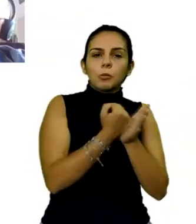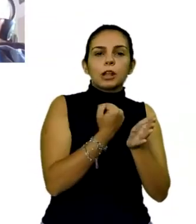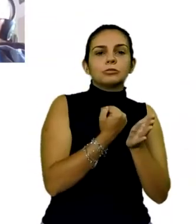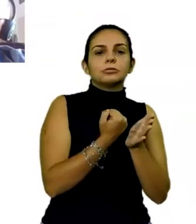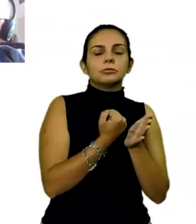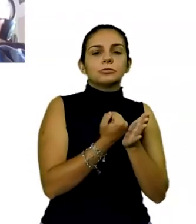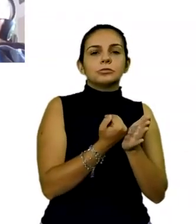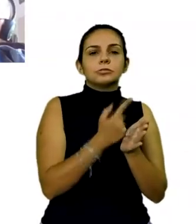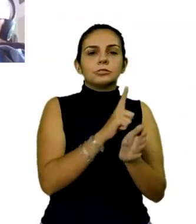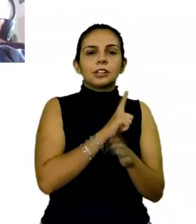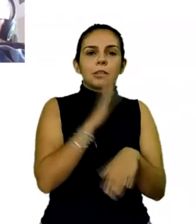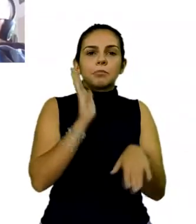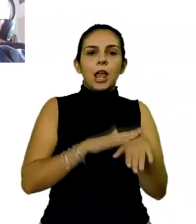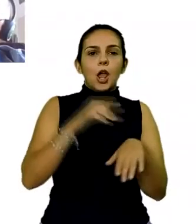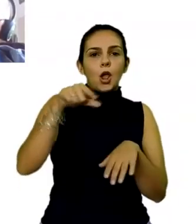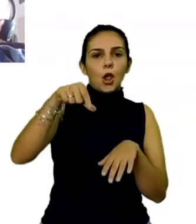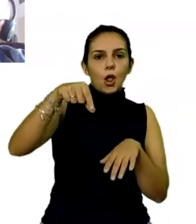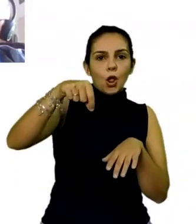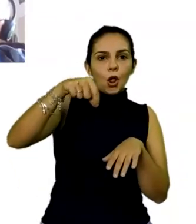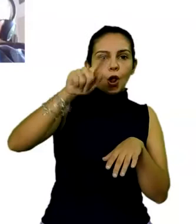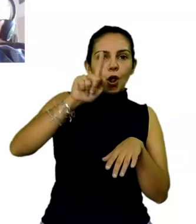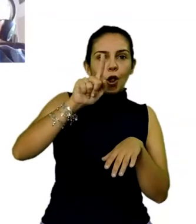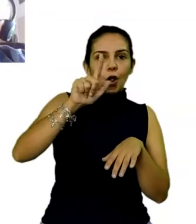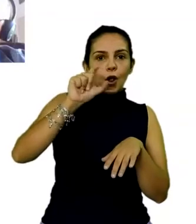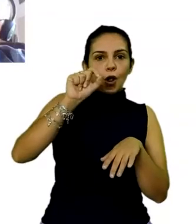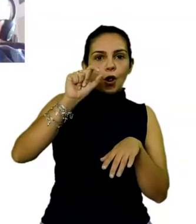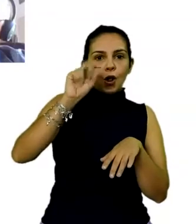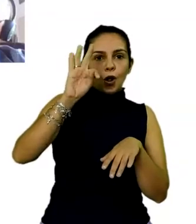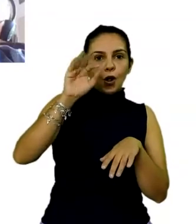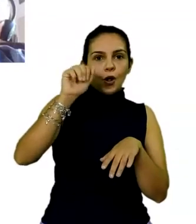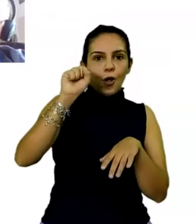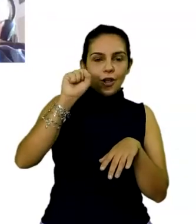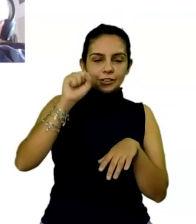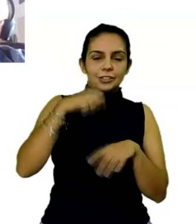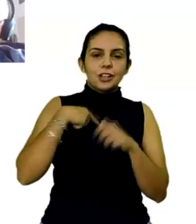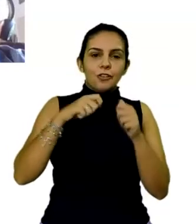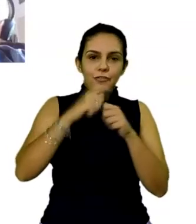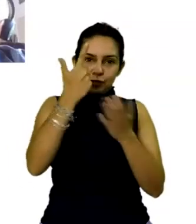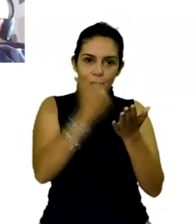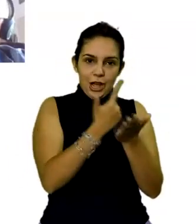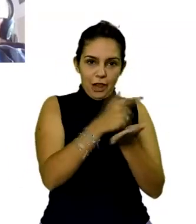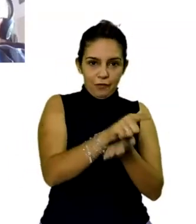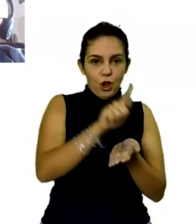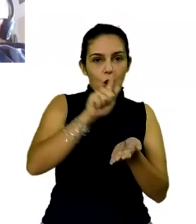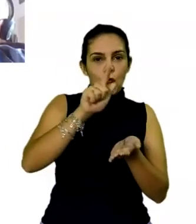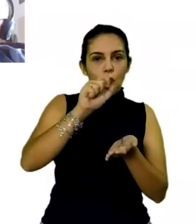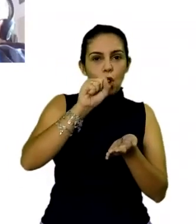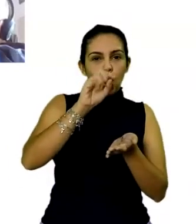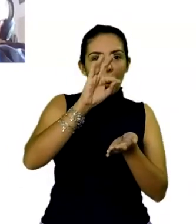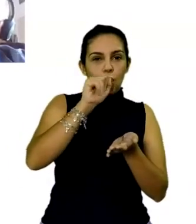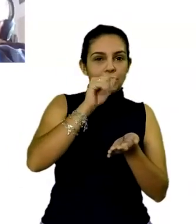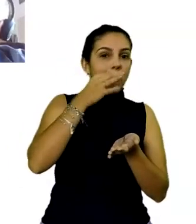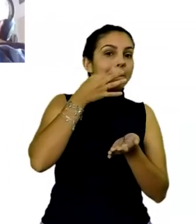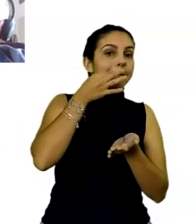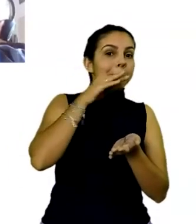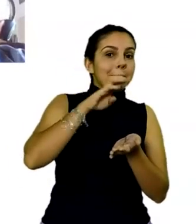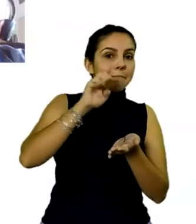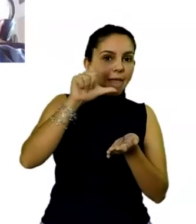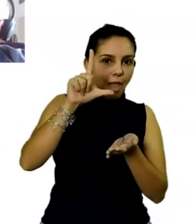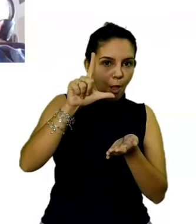perguntando se havia mais gotas, porque nós fizemos um livro com a gota de mel e um livro com a gota